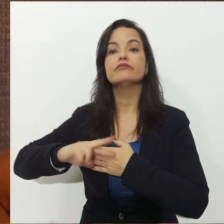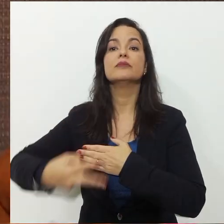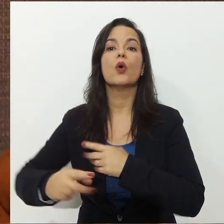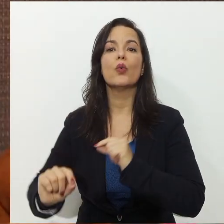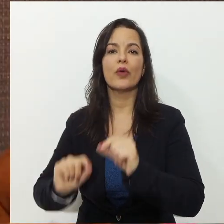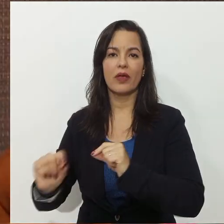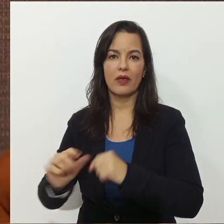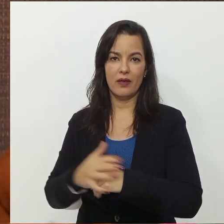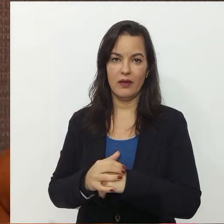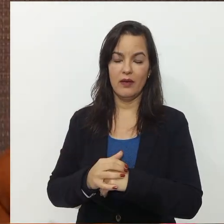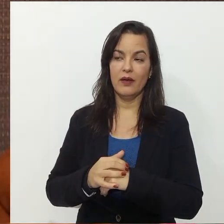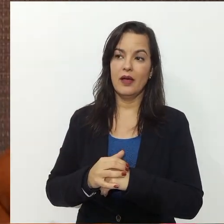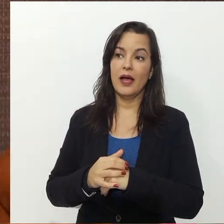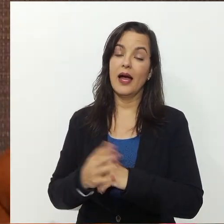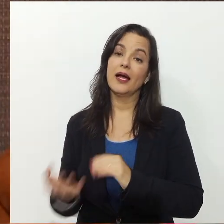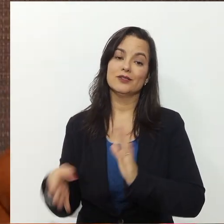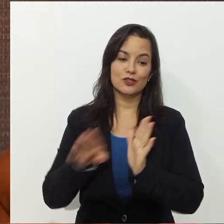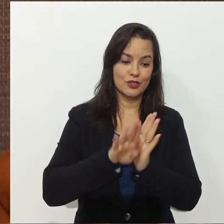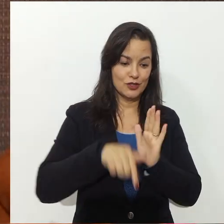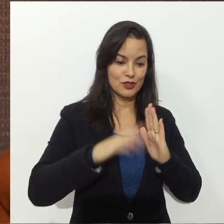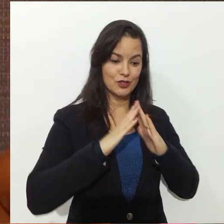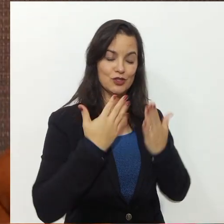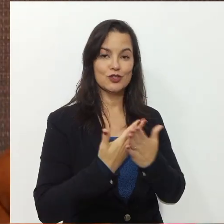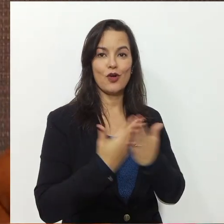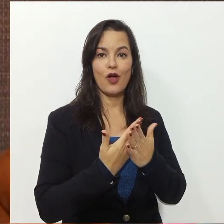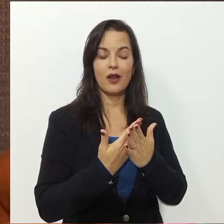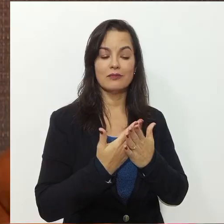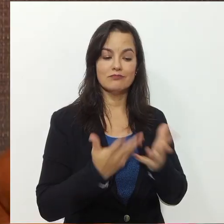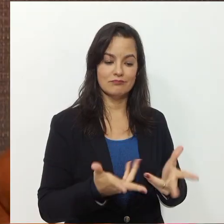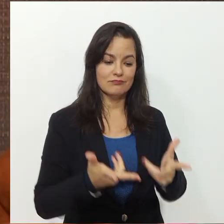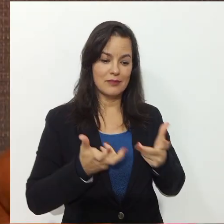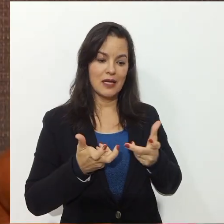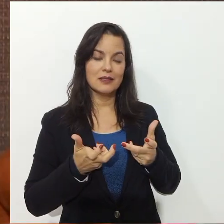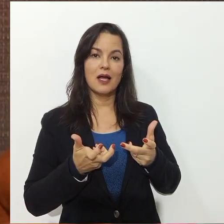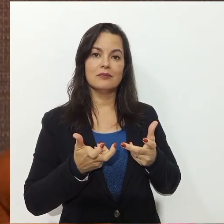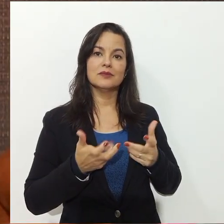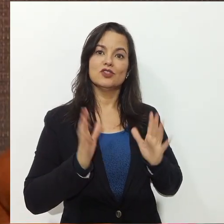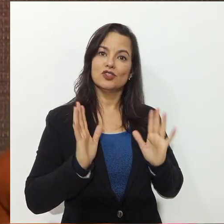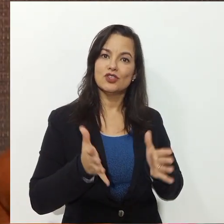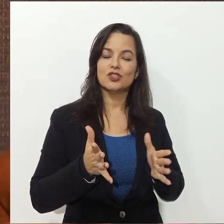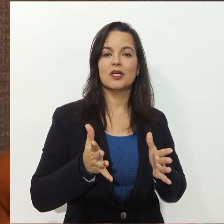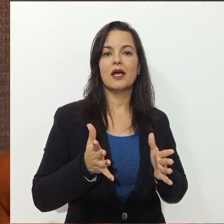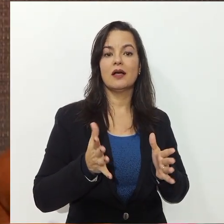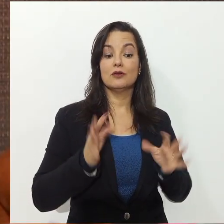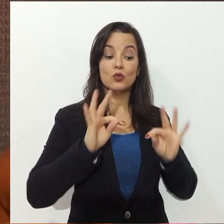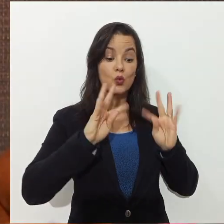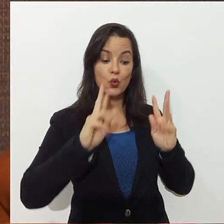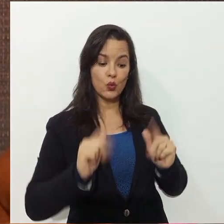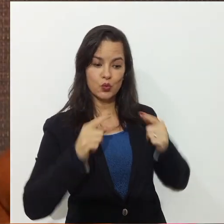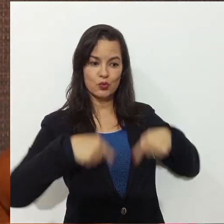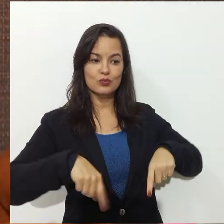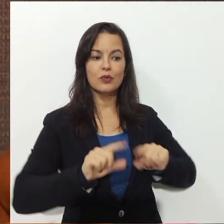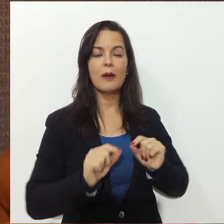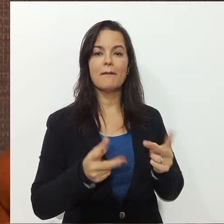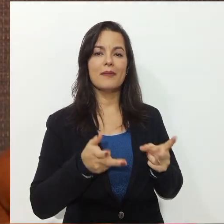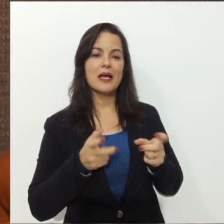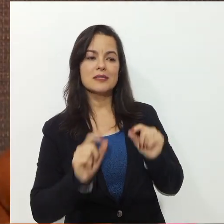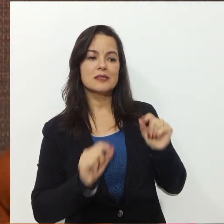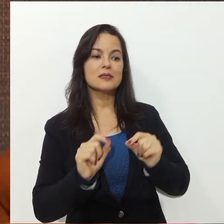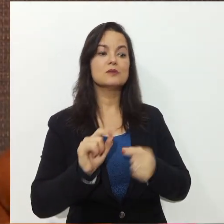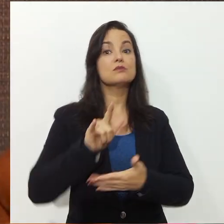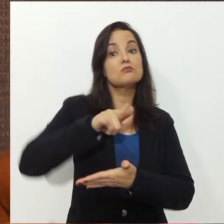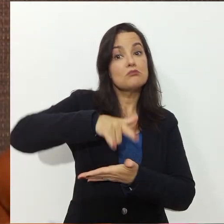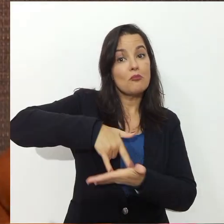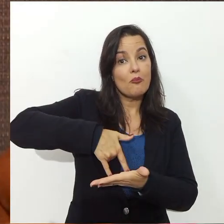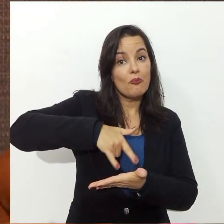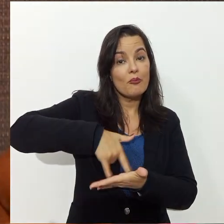chegar junto com eles na escola, né? Então, a gente tem que atendê-lo nessa inteireza aí que ele tem, né? Todas